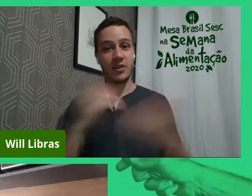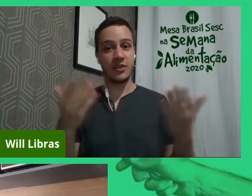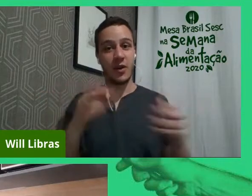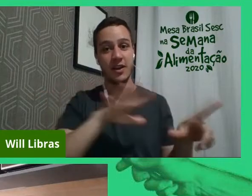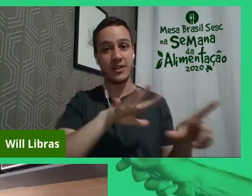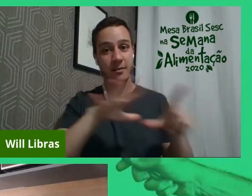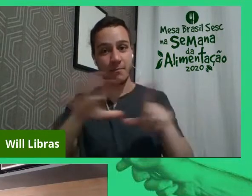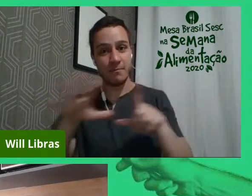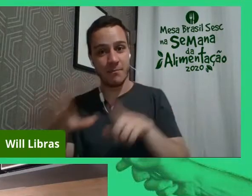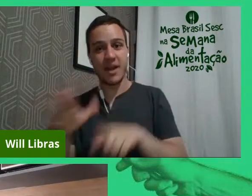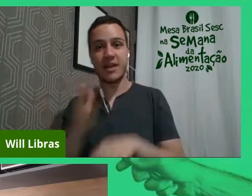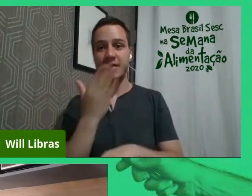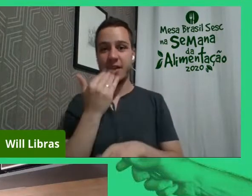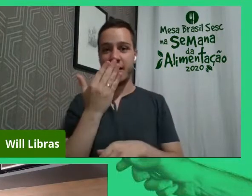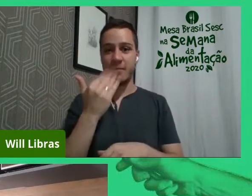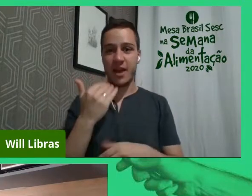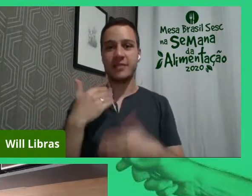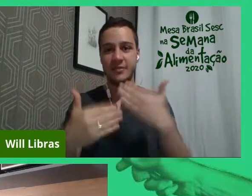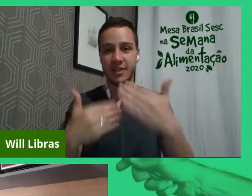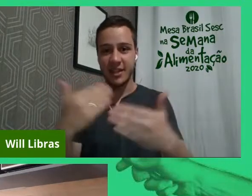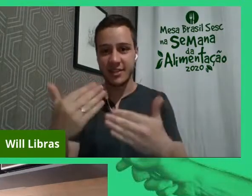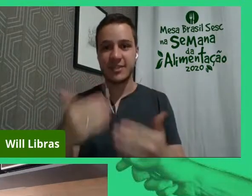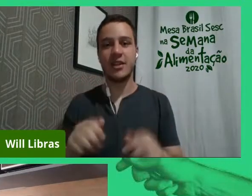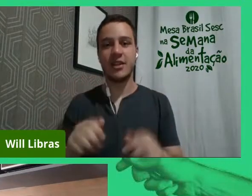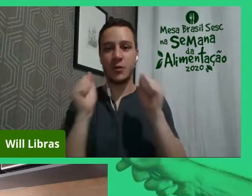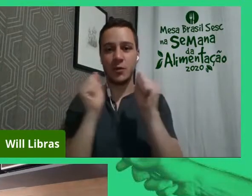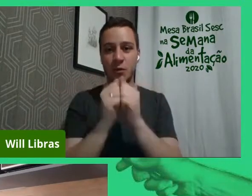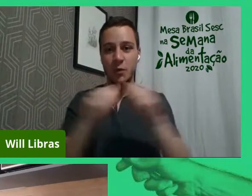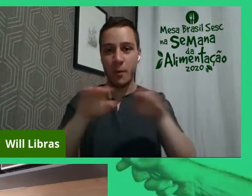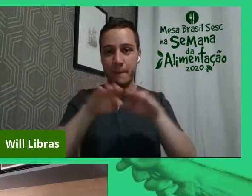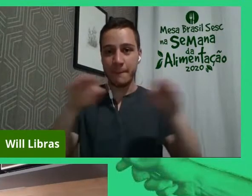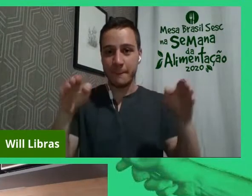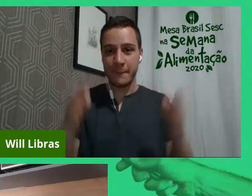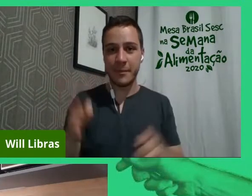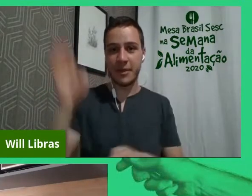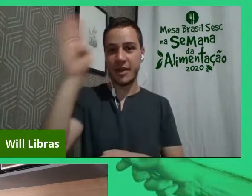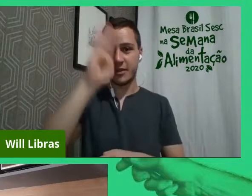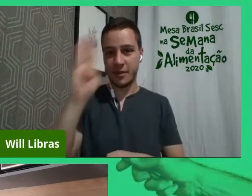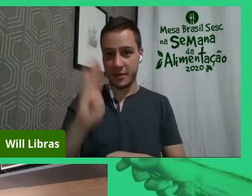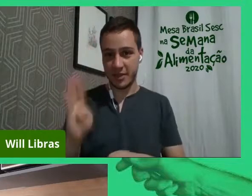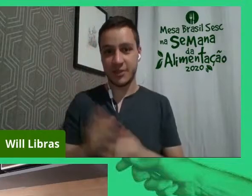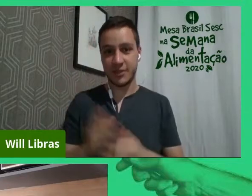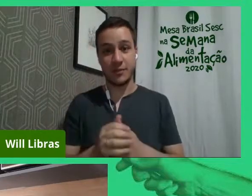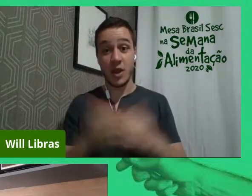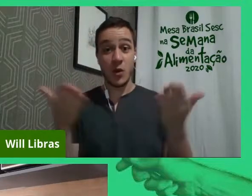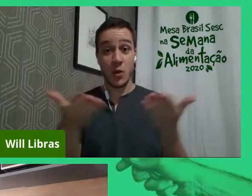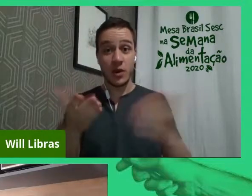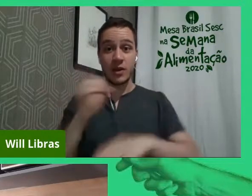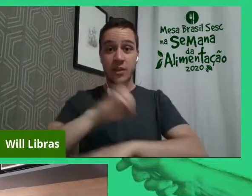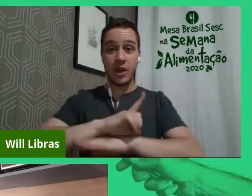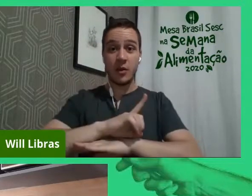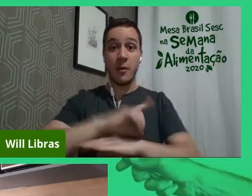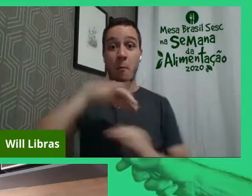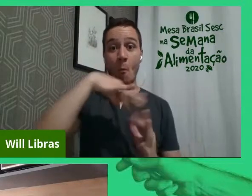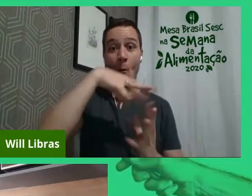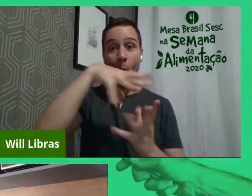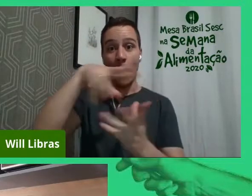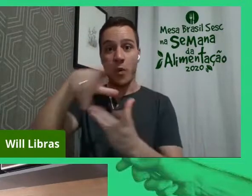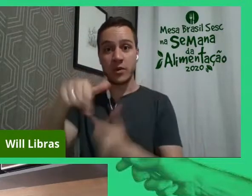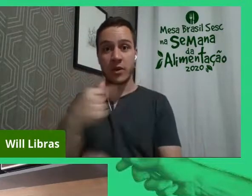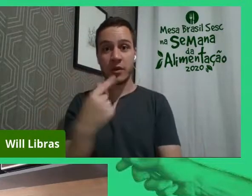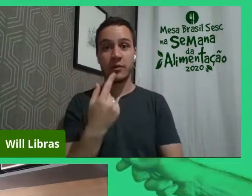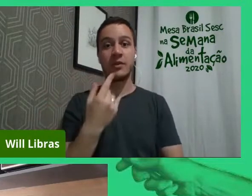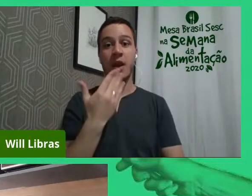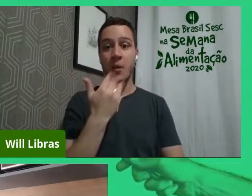Alimentação, né? Estamos aqui com o Mesa Brasil. Então, hoje é o Dia Mundial da Alimentação, dia 16 de outubro.